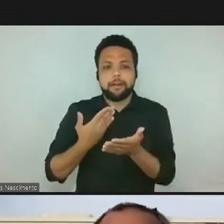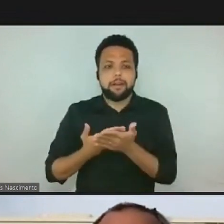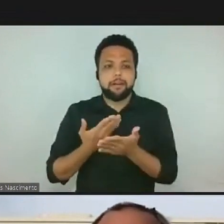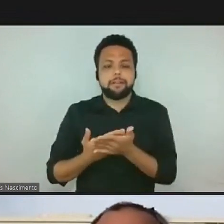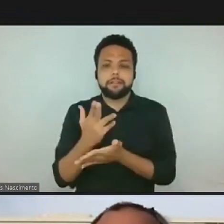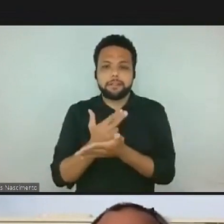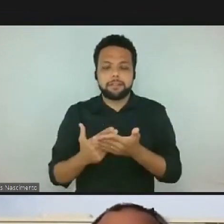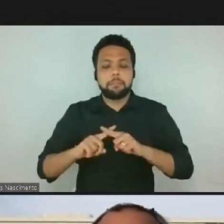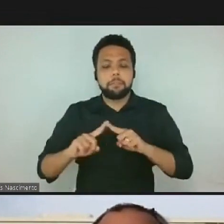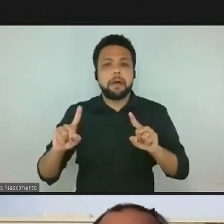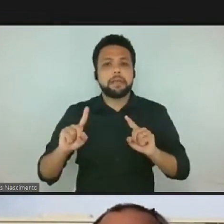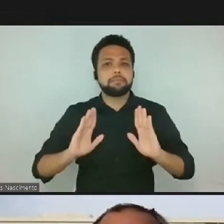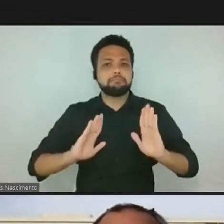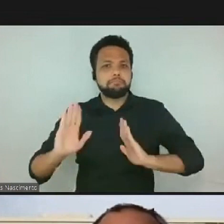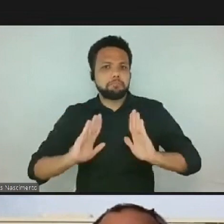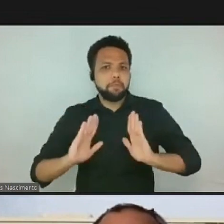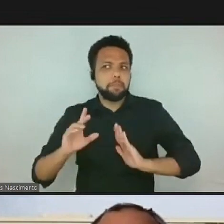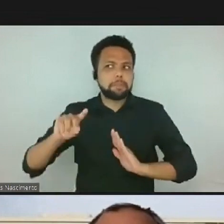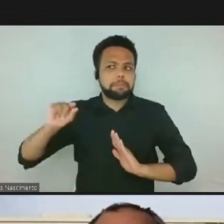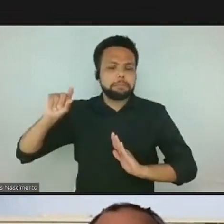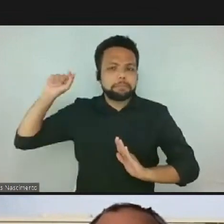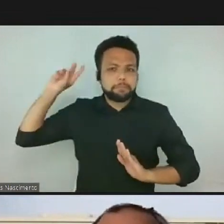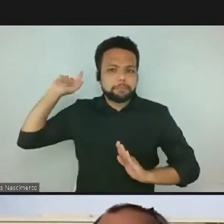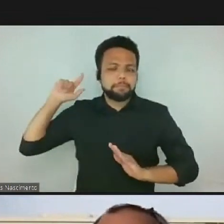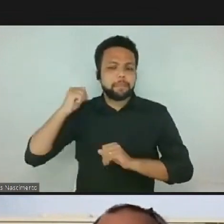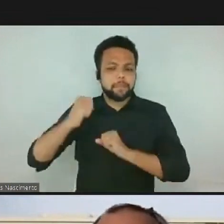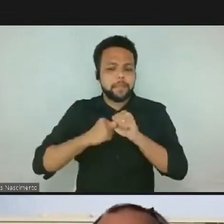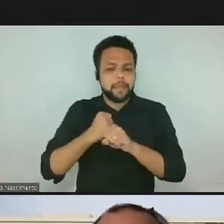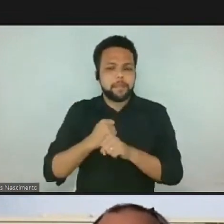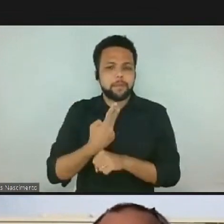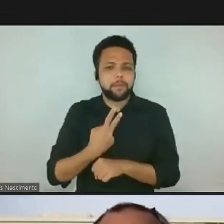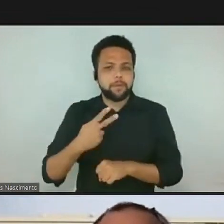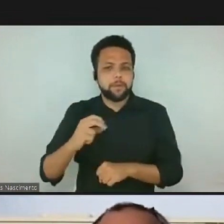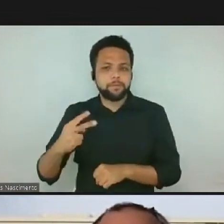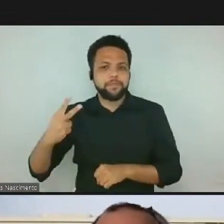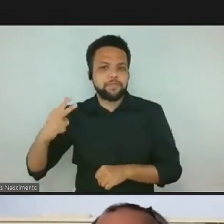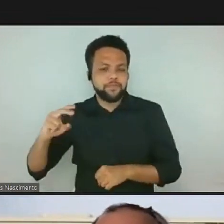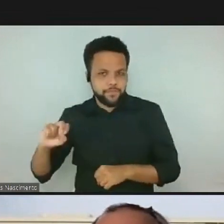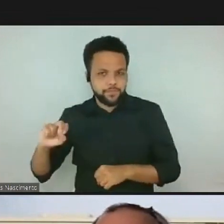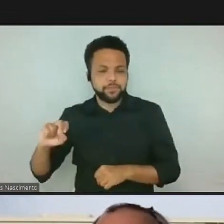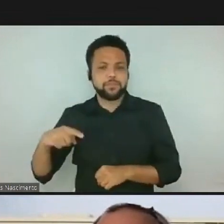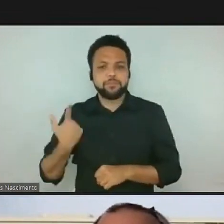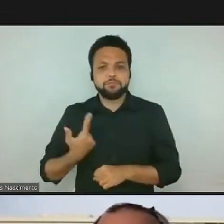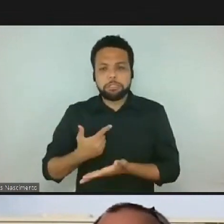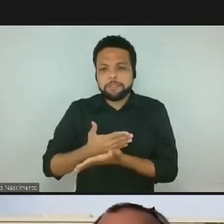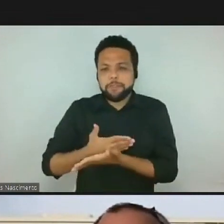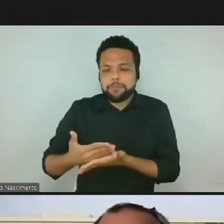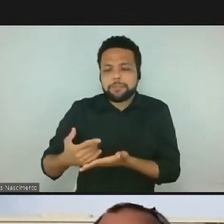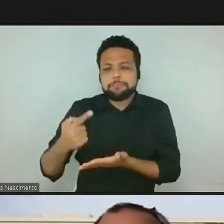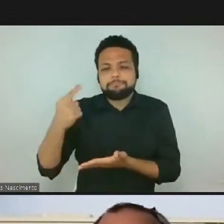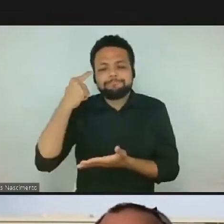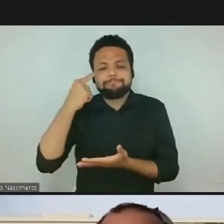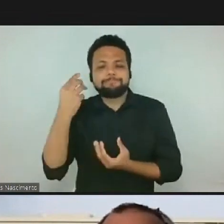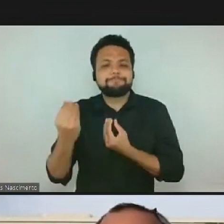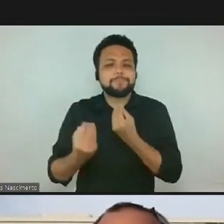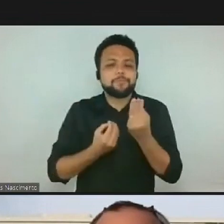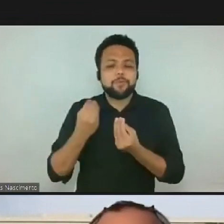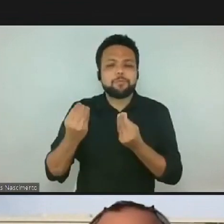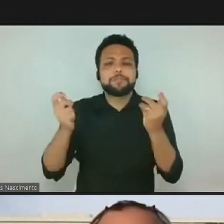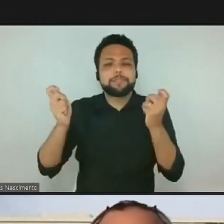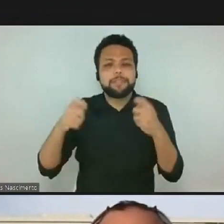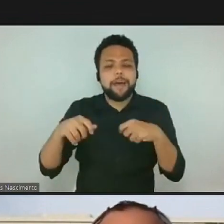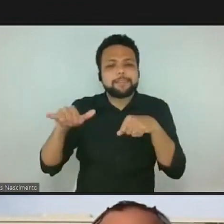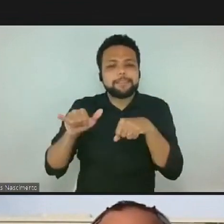naquele momento de 2020, que a gente começou a estudar a possibilidade das aulas